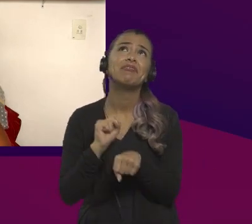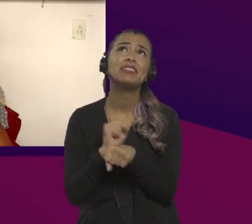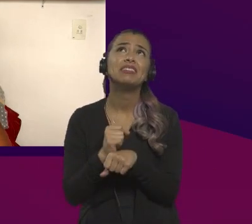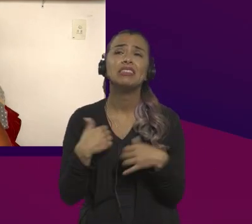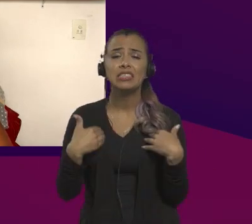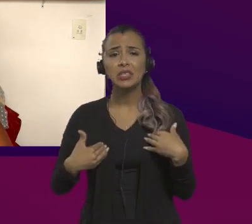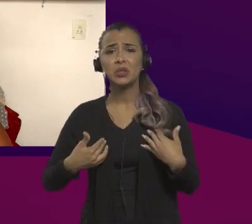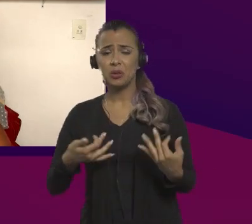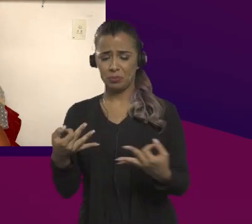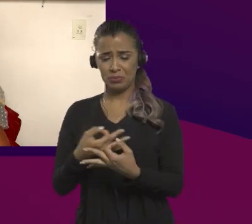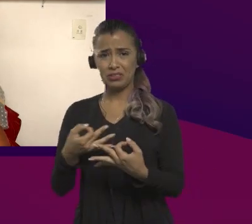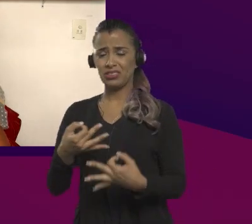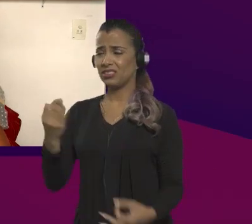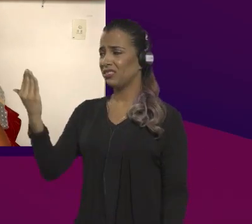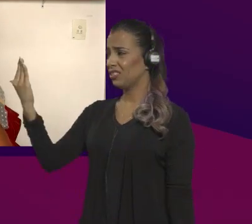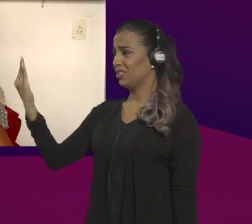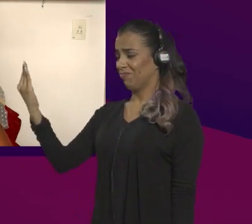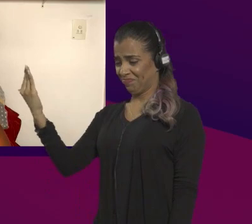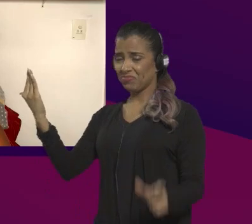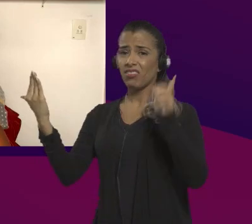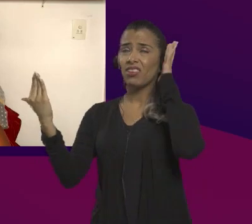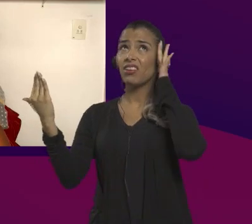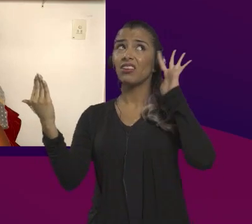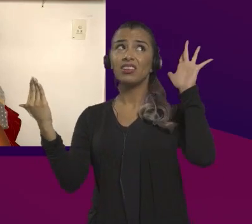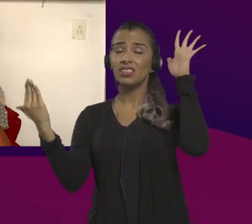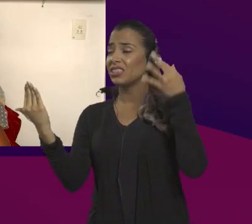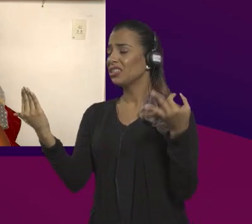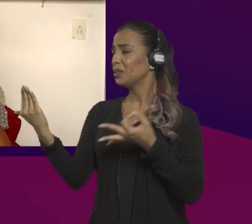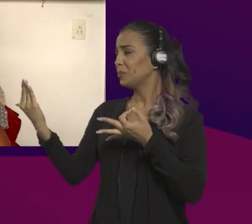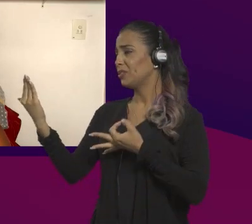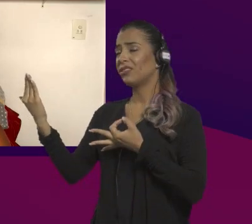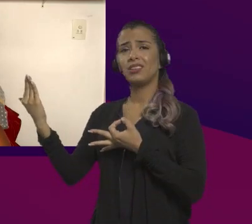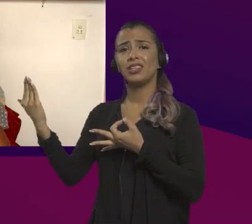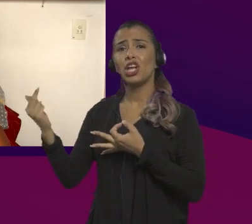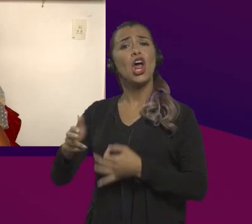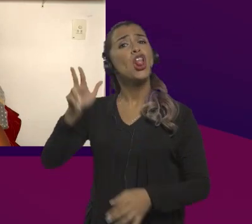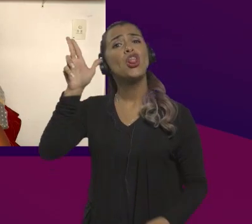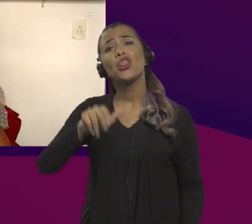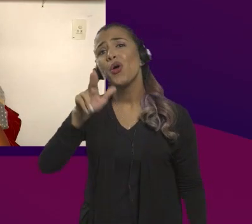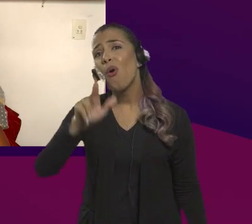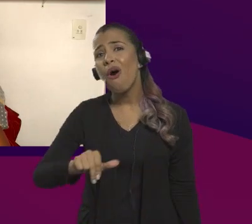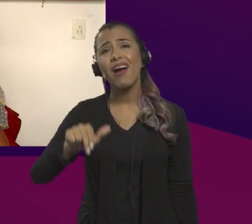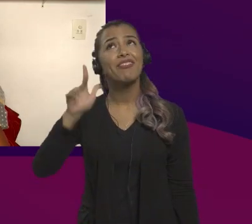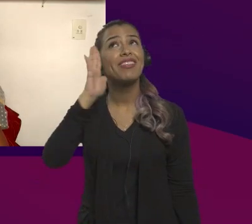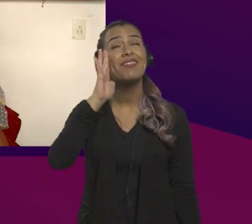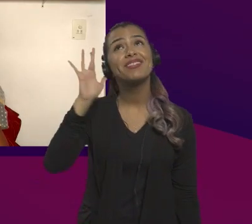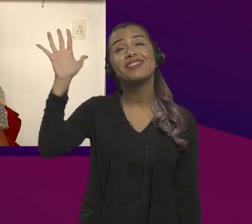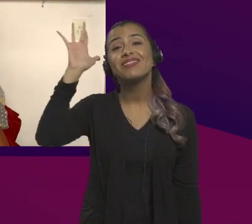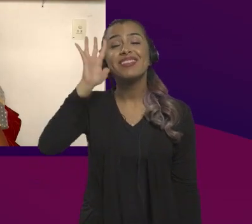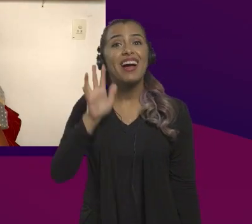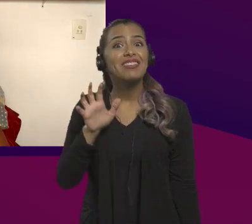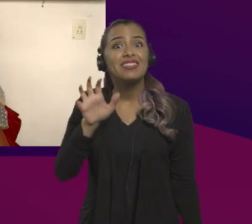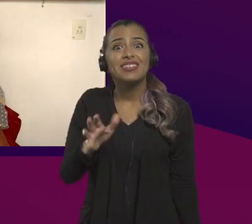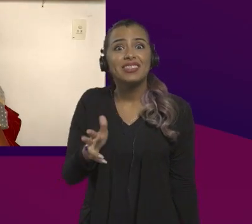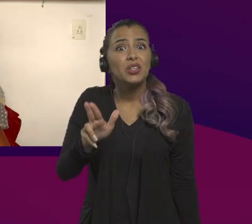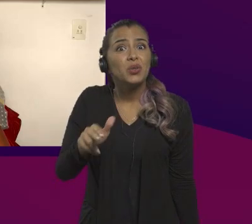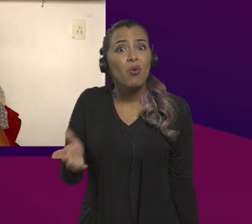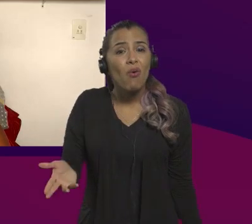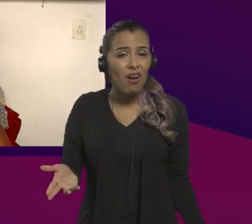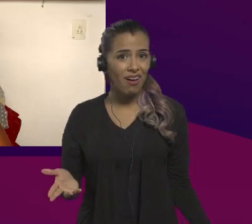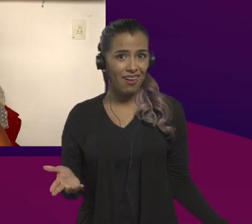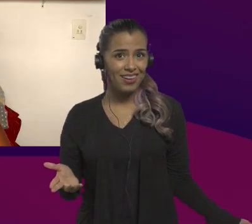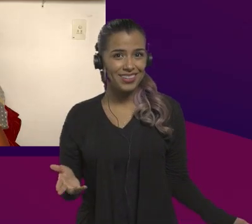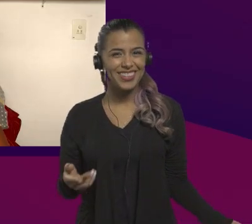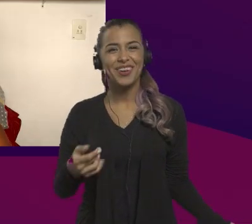Para de ficar imaginando a vida perfeita e ela nunca chega, porque nunca vai ser como você imagina. Eu sou peixe com ascendente em peixe, como a gente falou aqui,